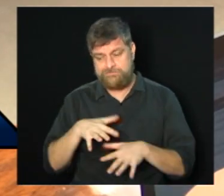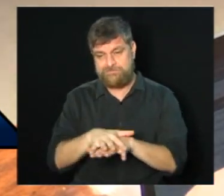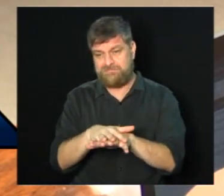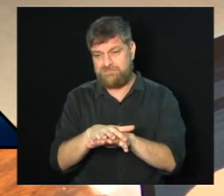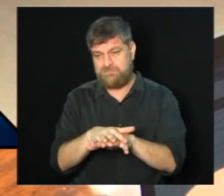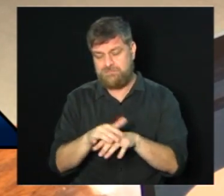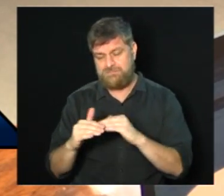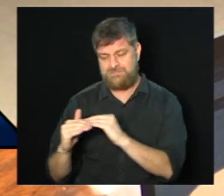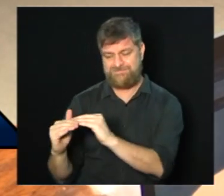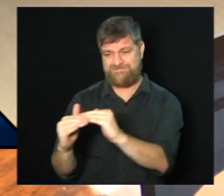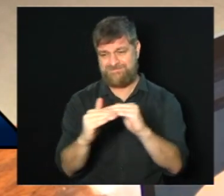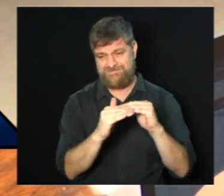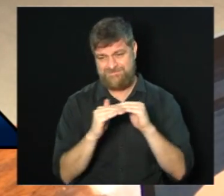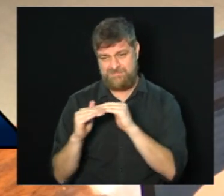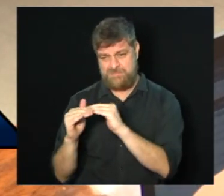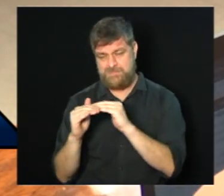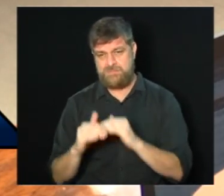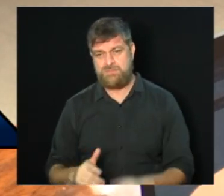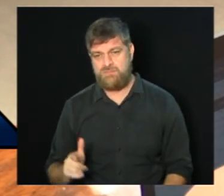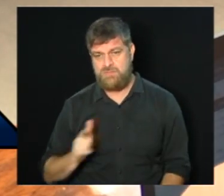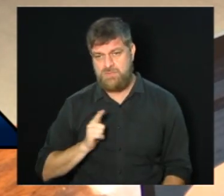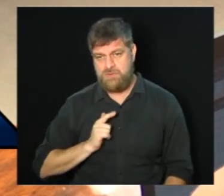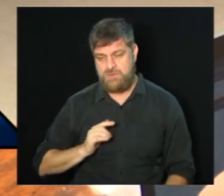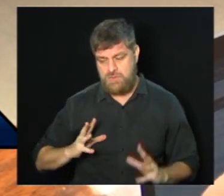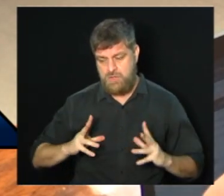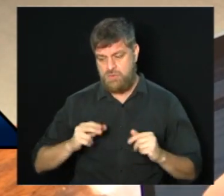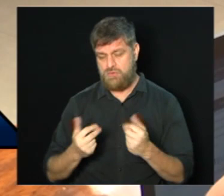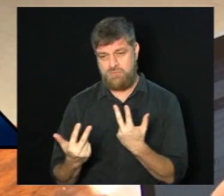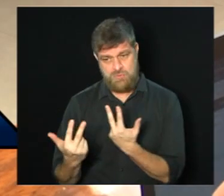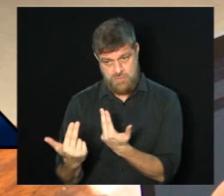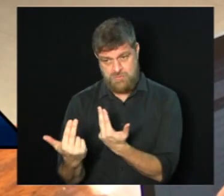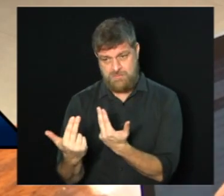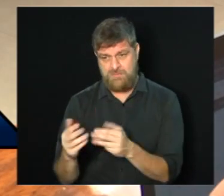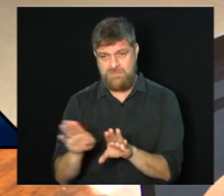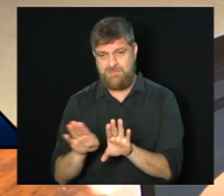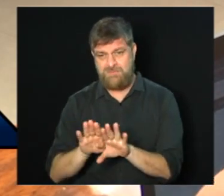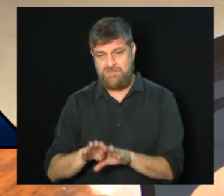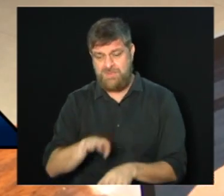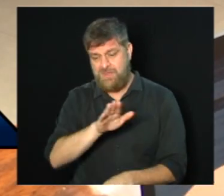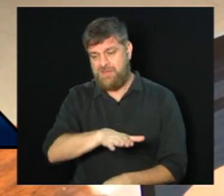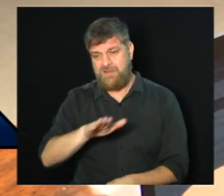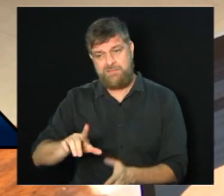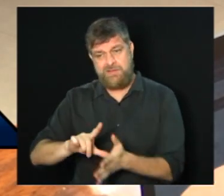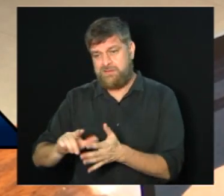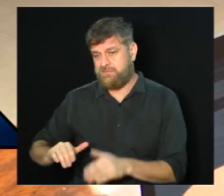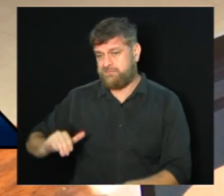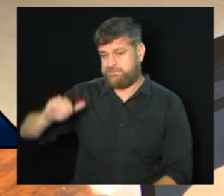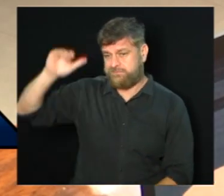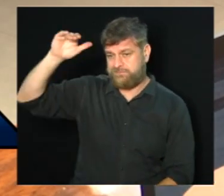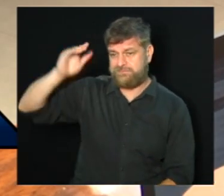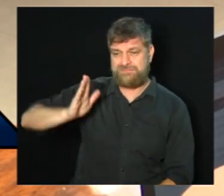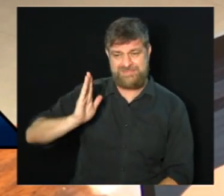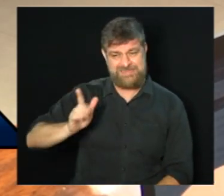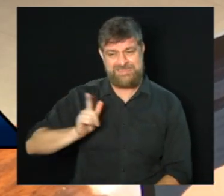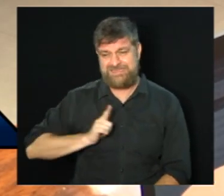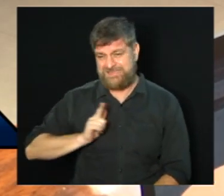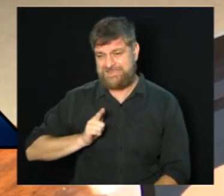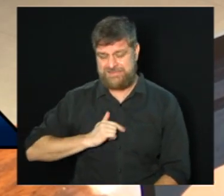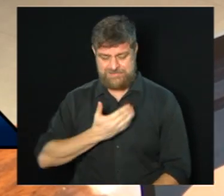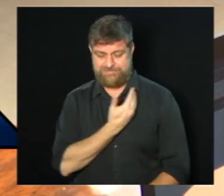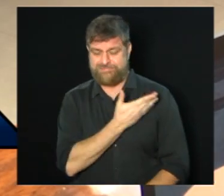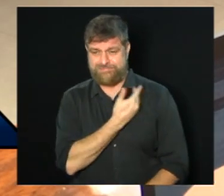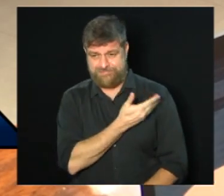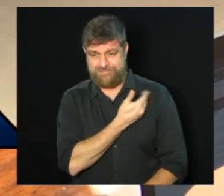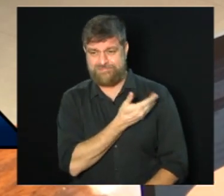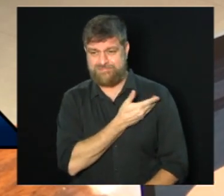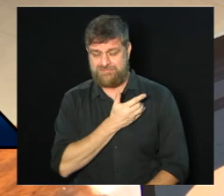criar, diminuir a desigualdade e ser todos iguais. Aproveitar, primeiro, quando são crianças, né? Porque depois de adultos é difícil não sermos iguais. Então, vou aproveitar